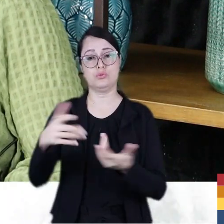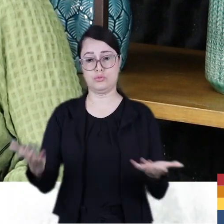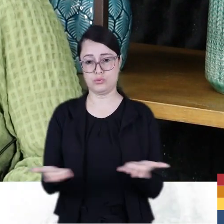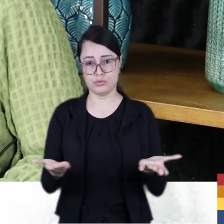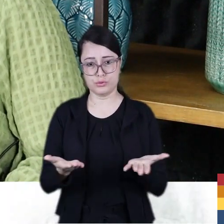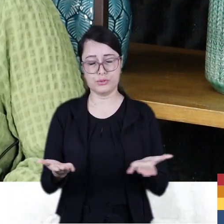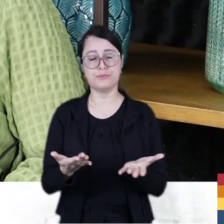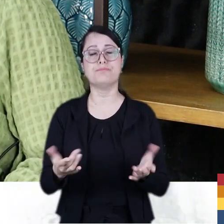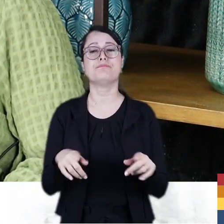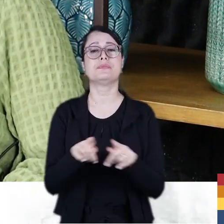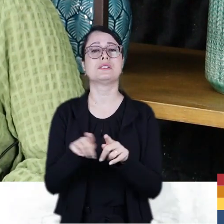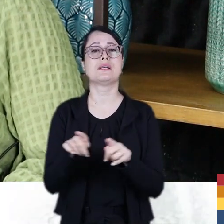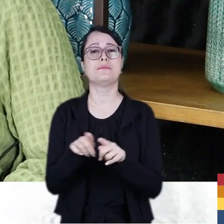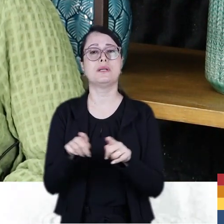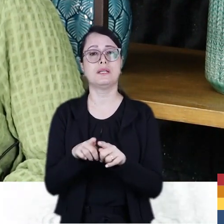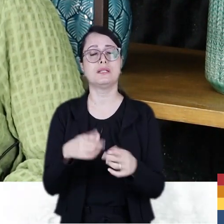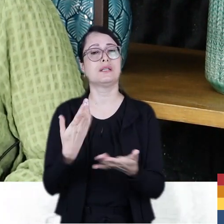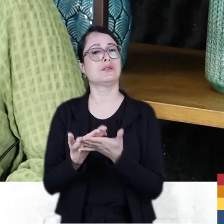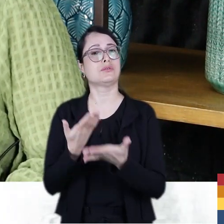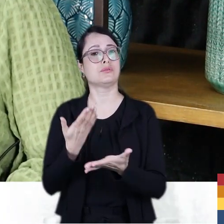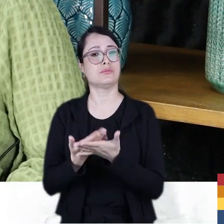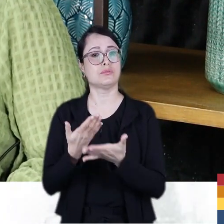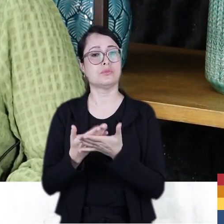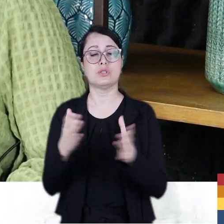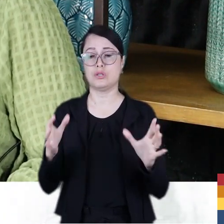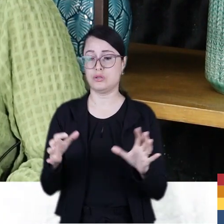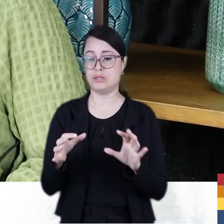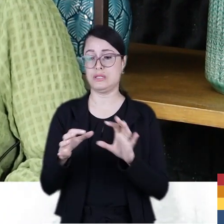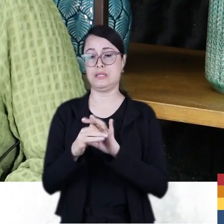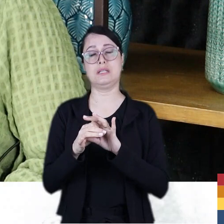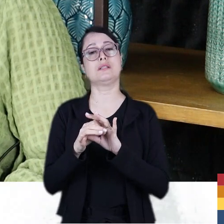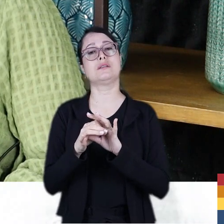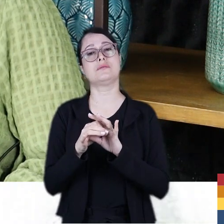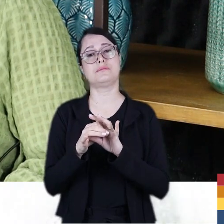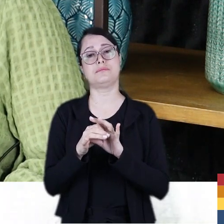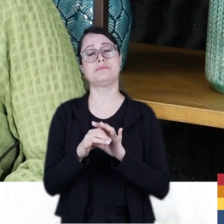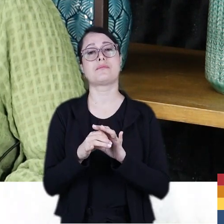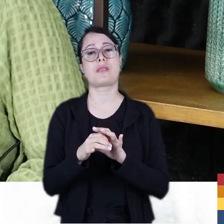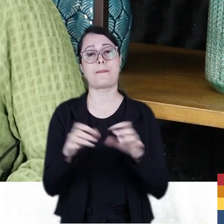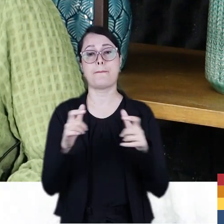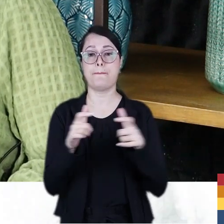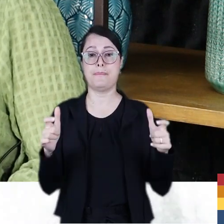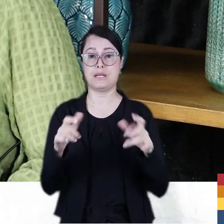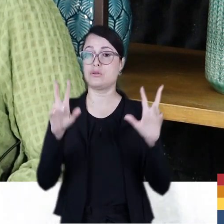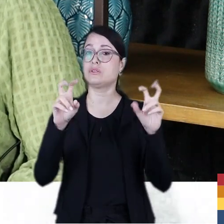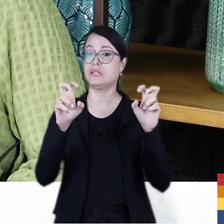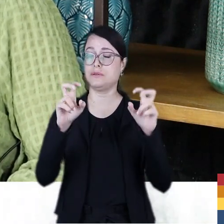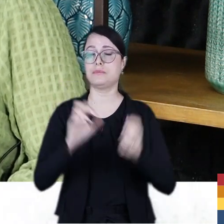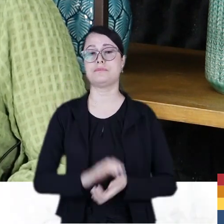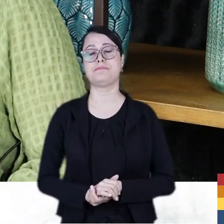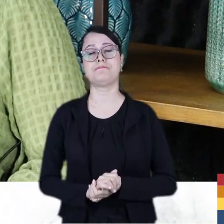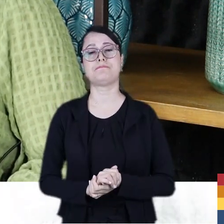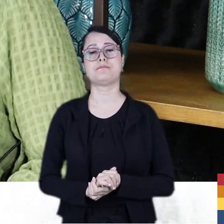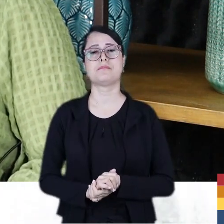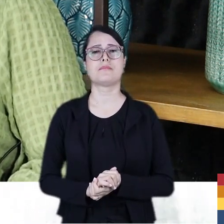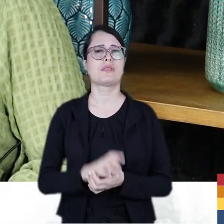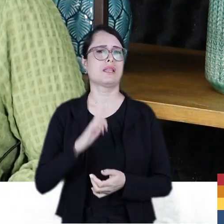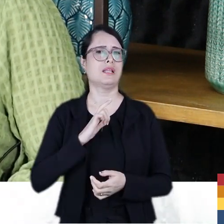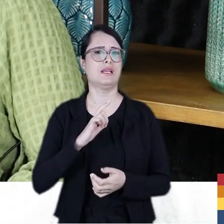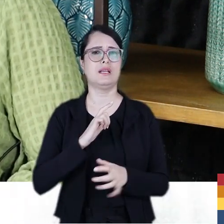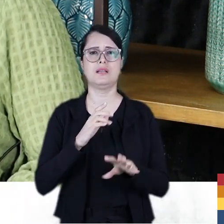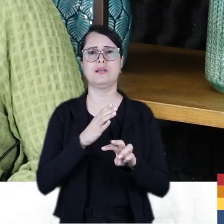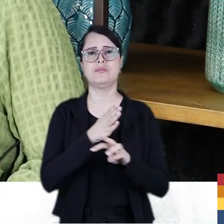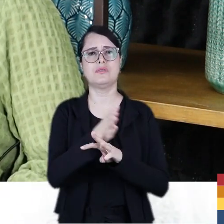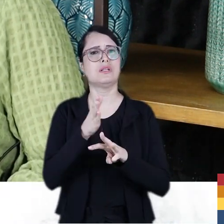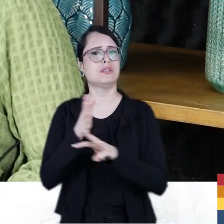componentes agregadores aí, né, e aí a gente tem os aprofundamentos, né, com previsão, como eu mostrei